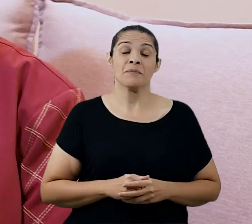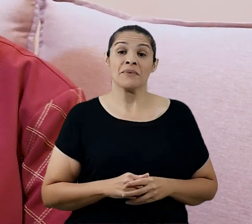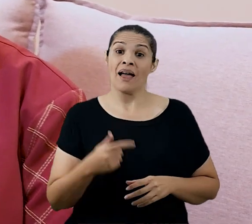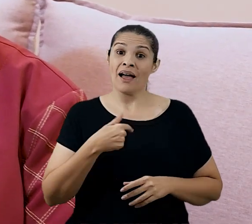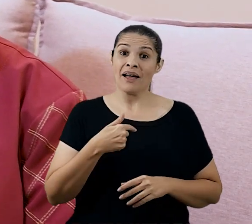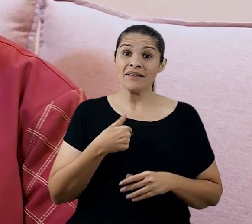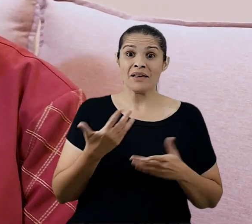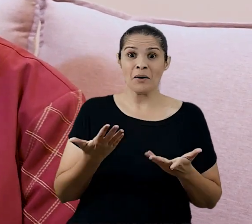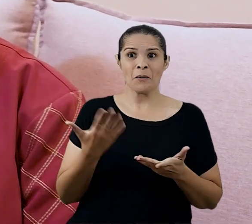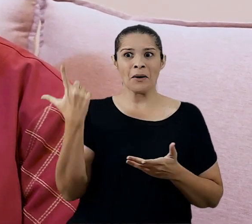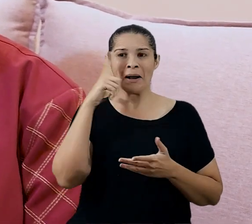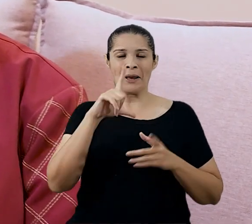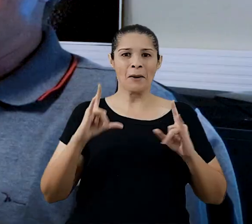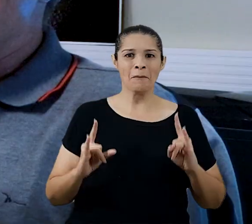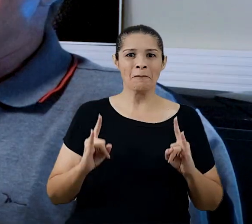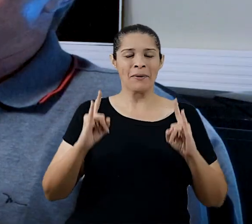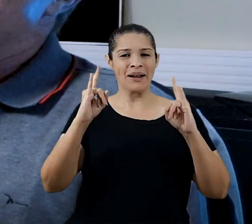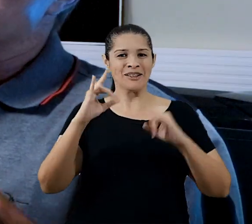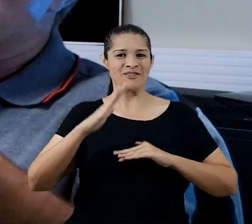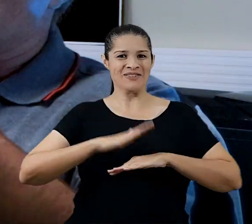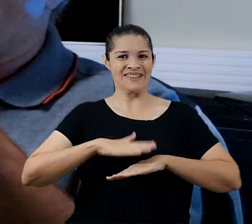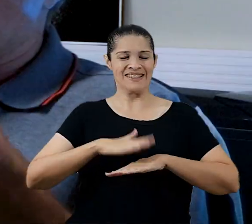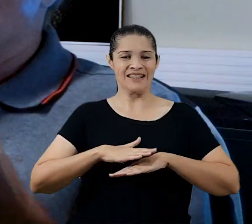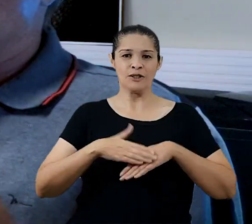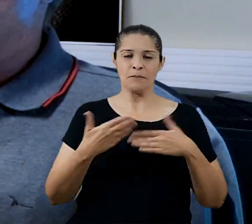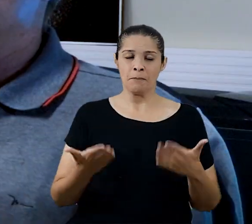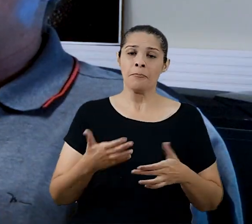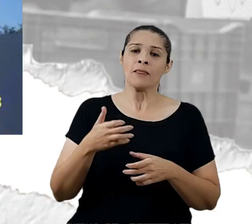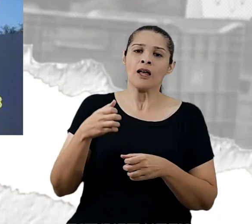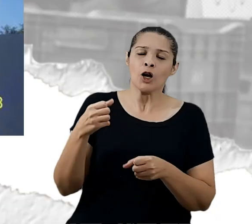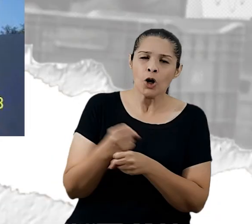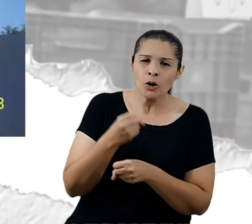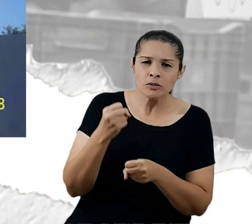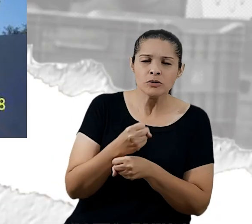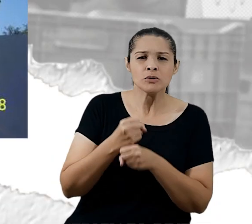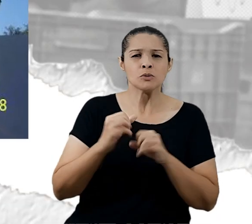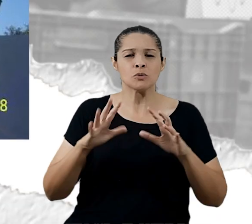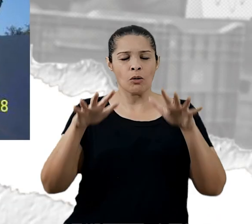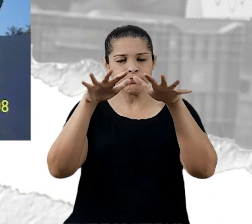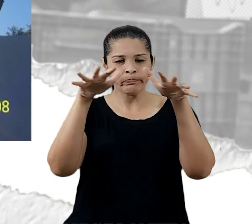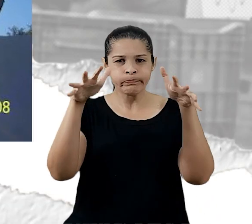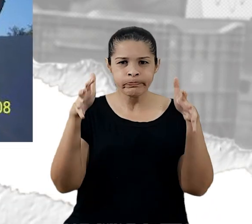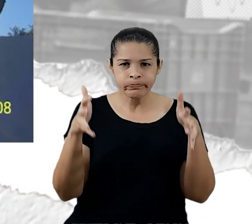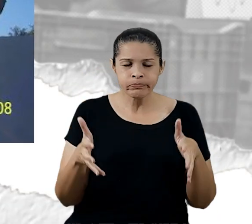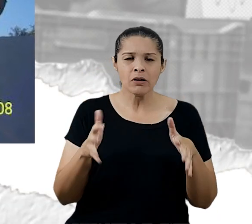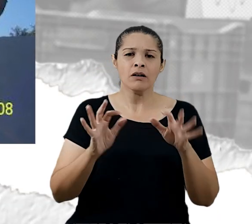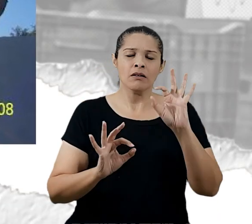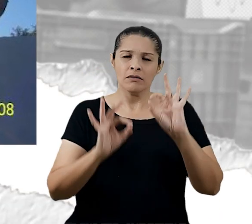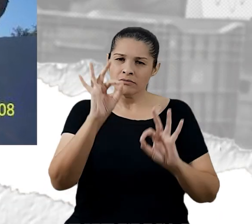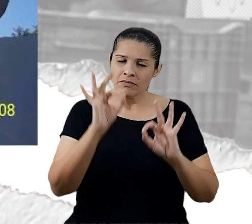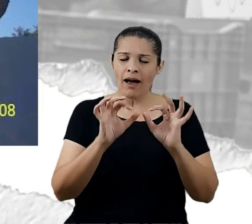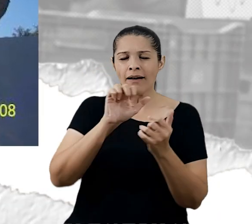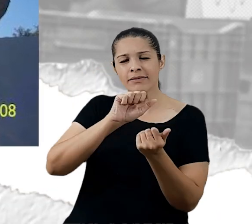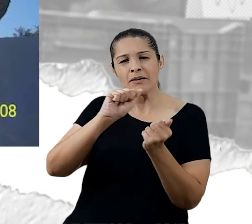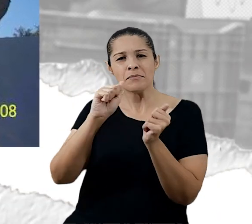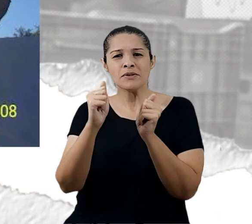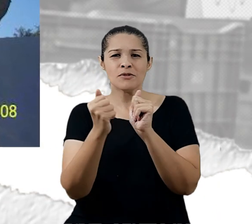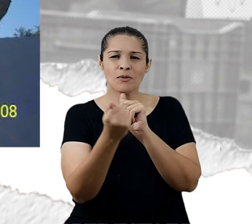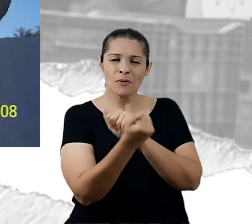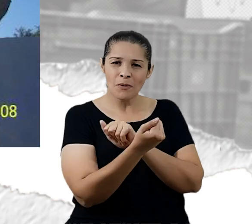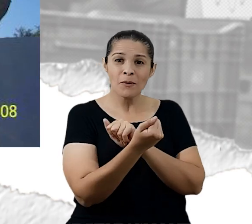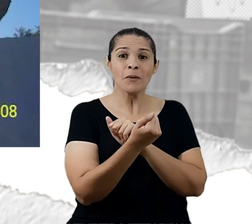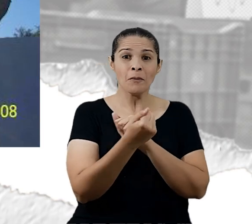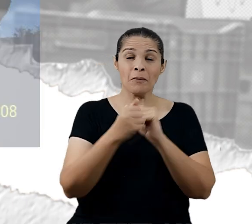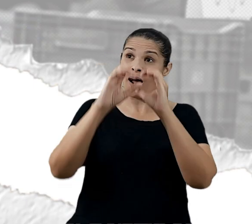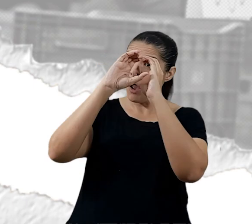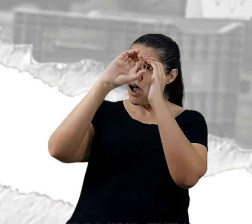lugar e ganhei um prédio, né? E aí então construiu a cúpula, reformou o prédio, adaptou, né, para ser observatório.